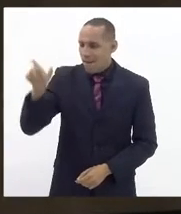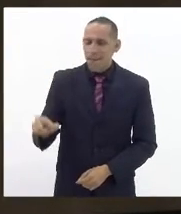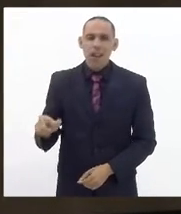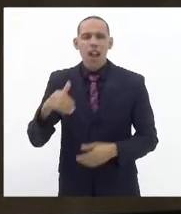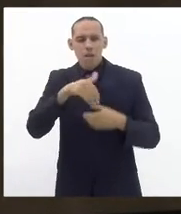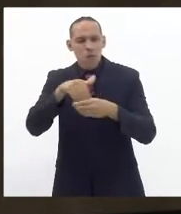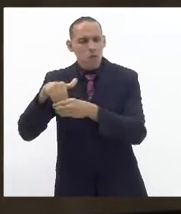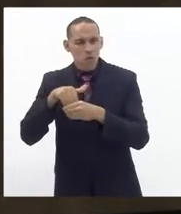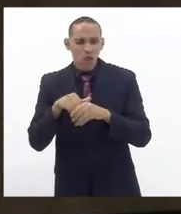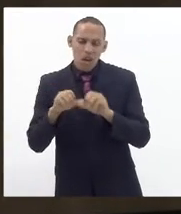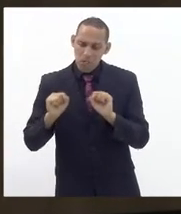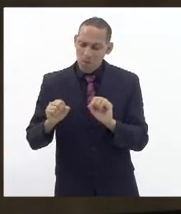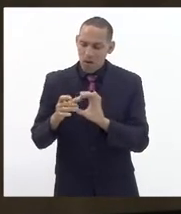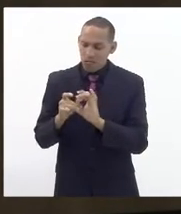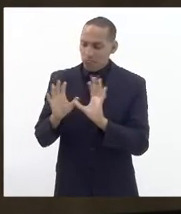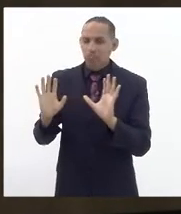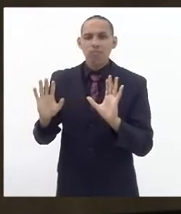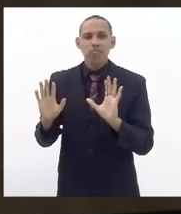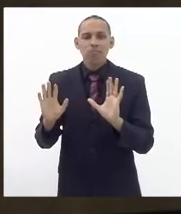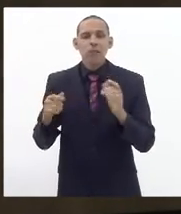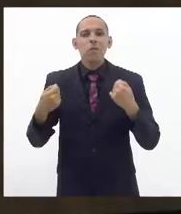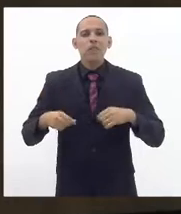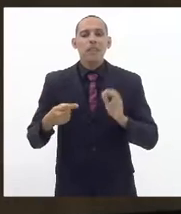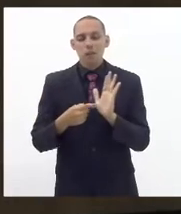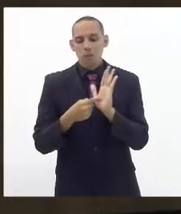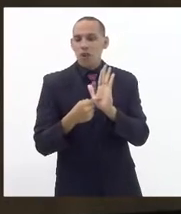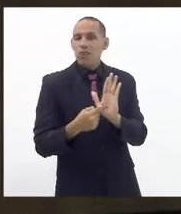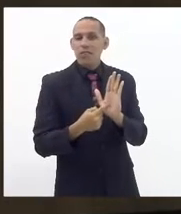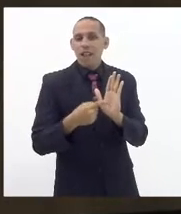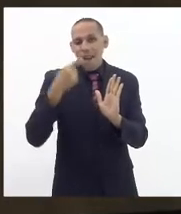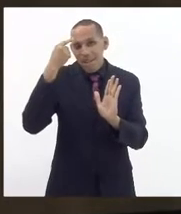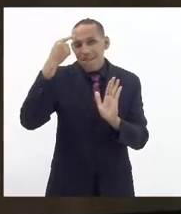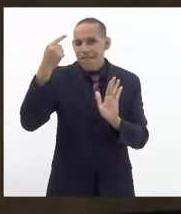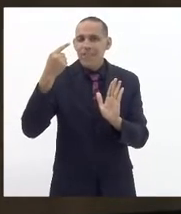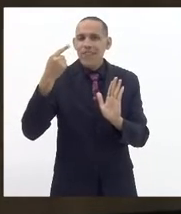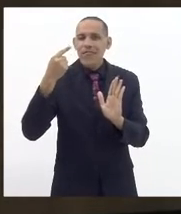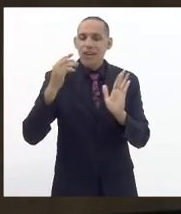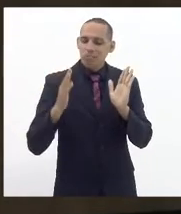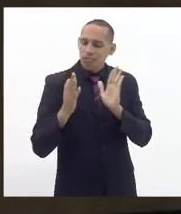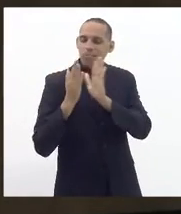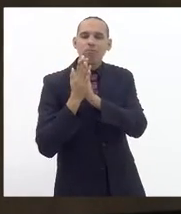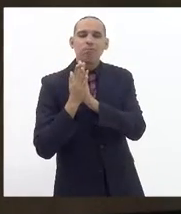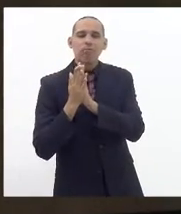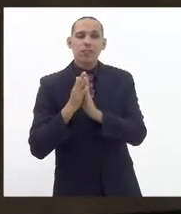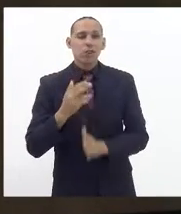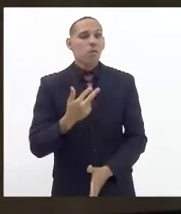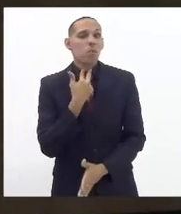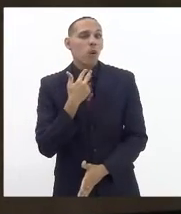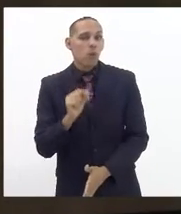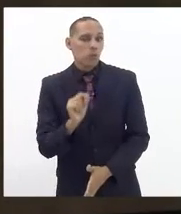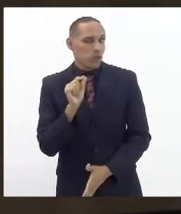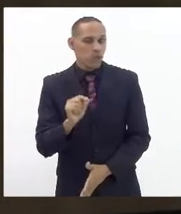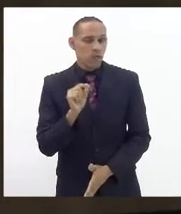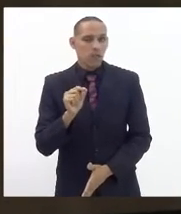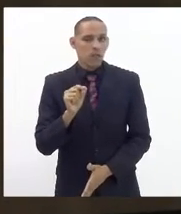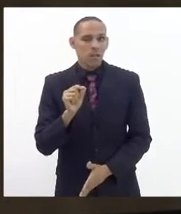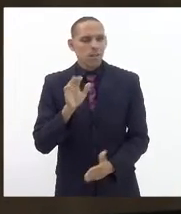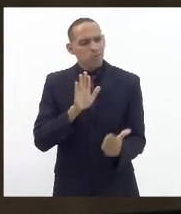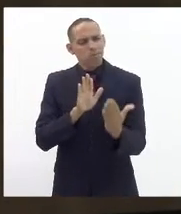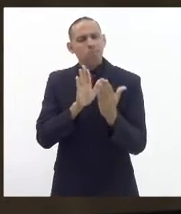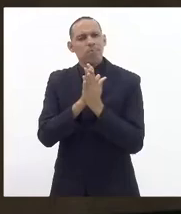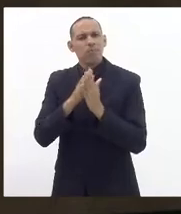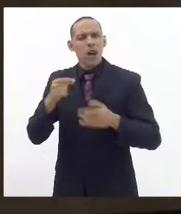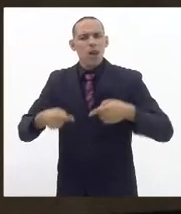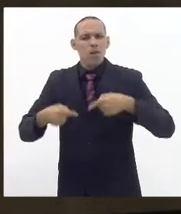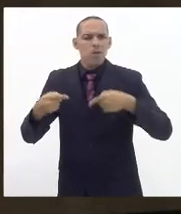eleição, ele dispute na bola, ele apresente as suas ideias e vai ser confrontado. O que ele não pode é afrontar a política